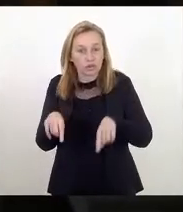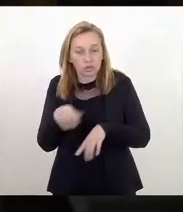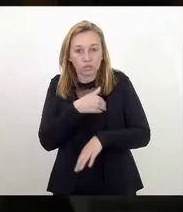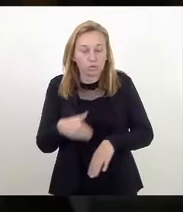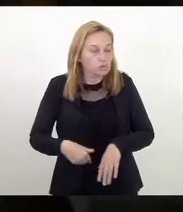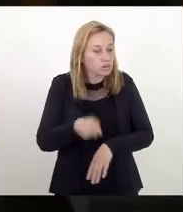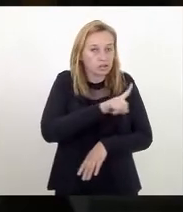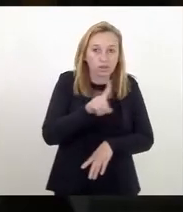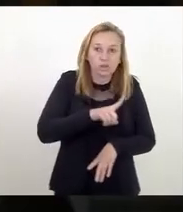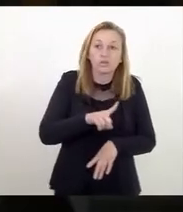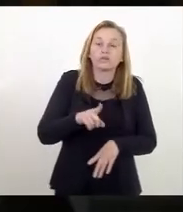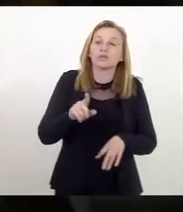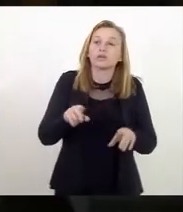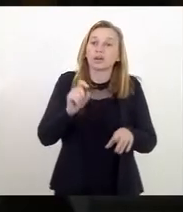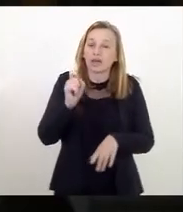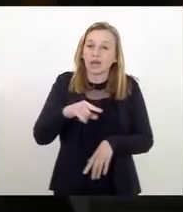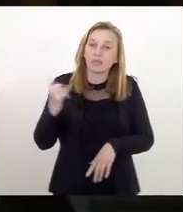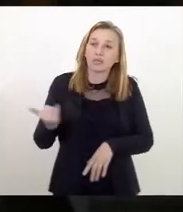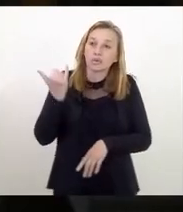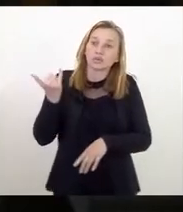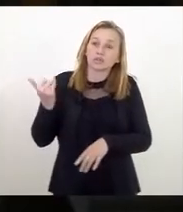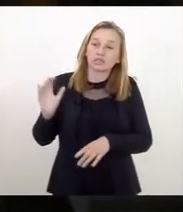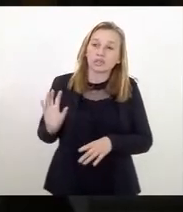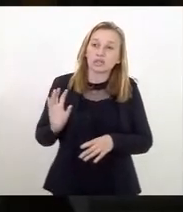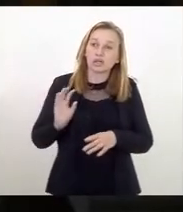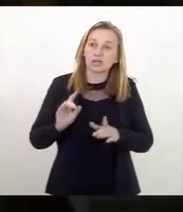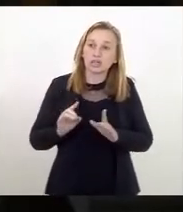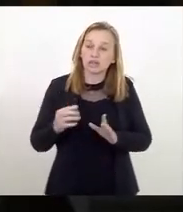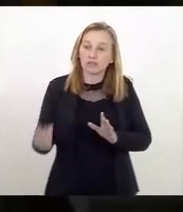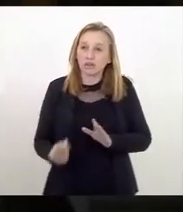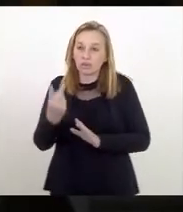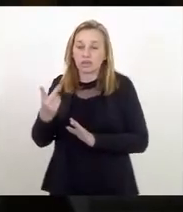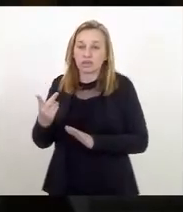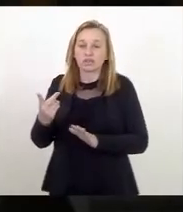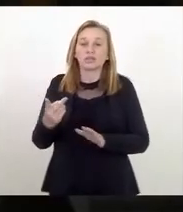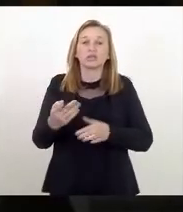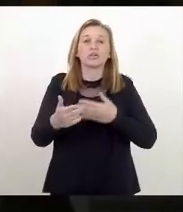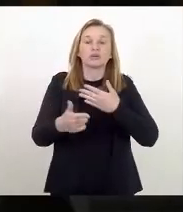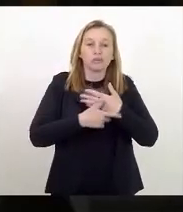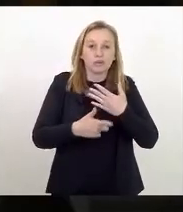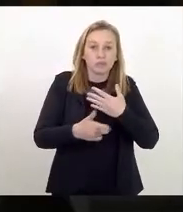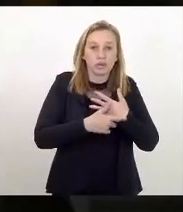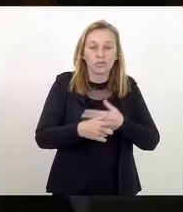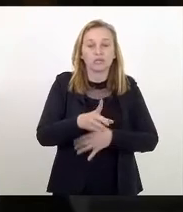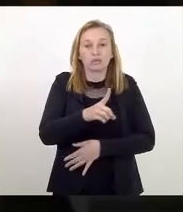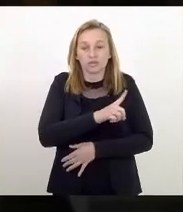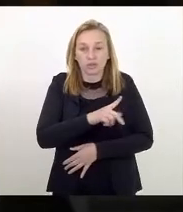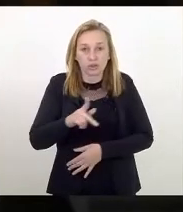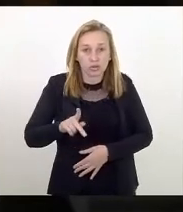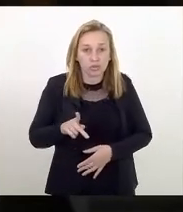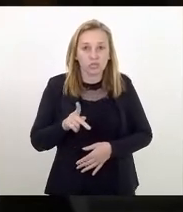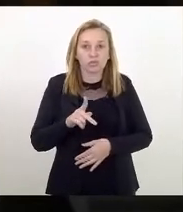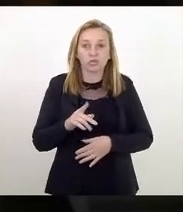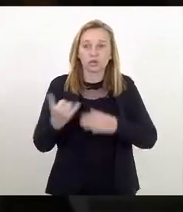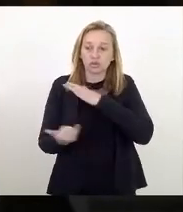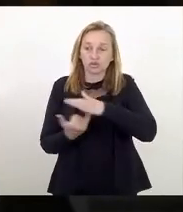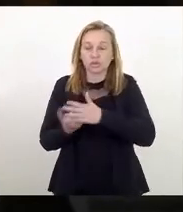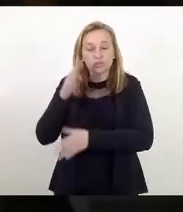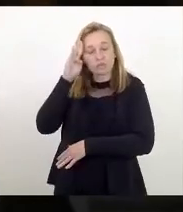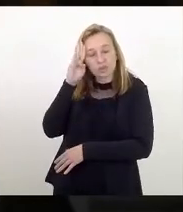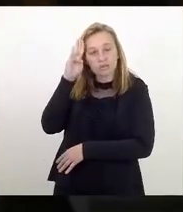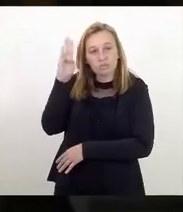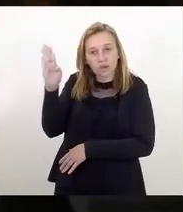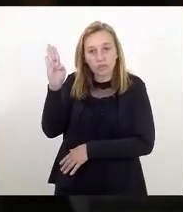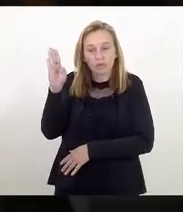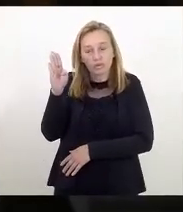importante porque ele consolida o papel, o lugar da Defensoria Pública como uma instituição fundamental